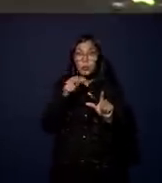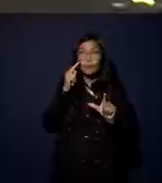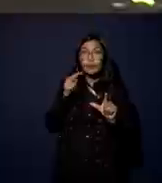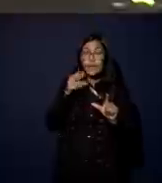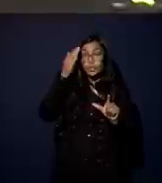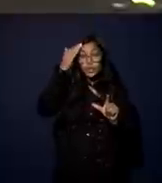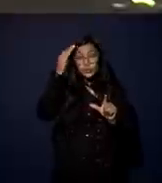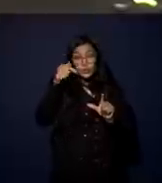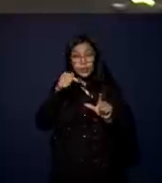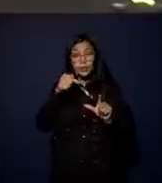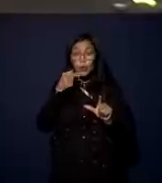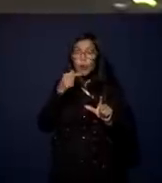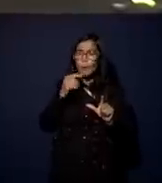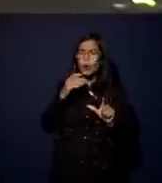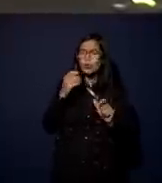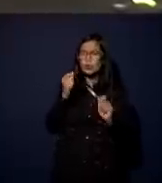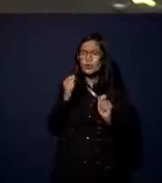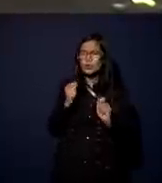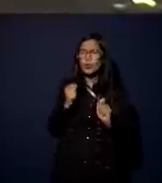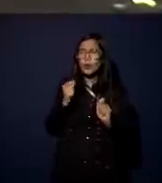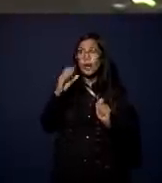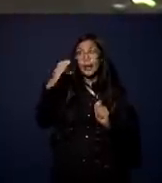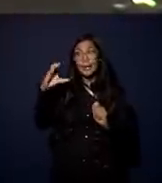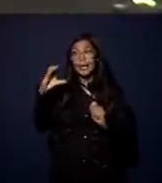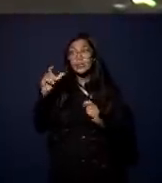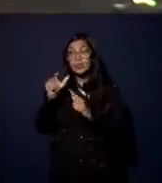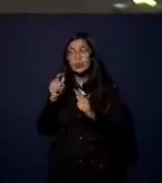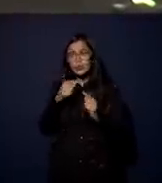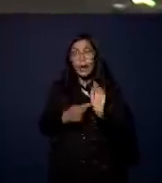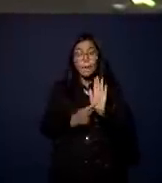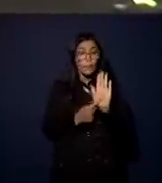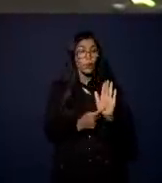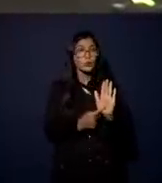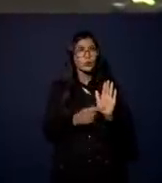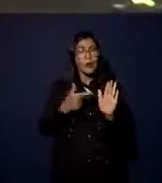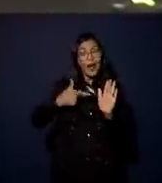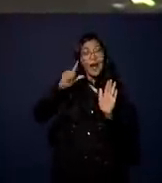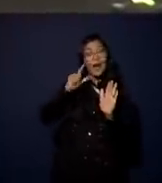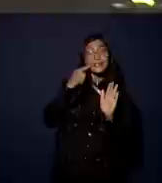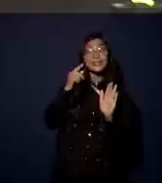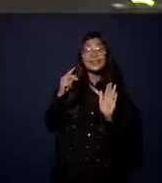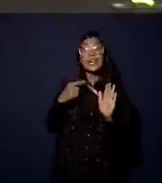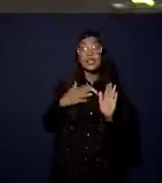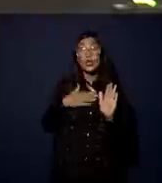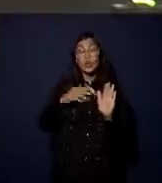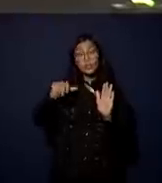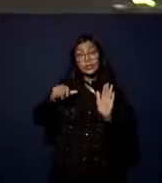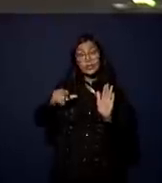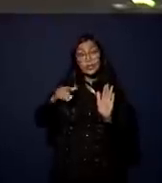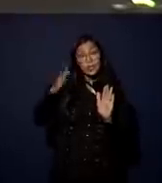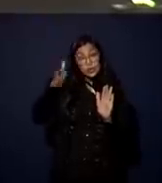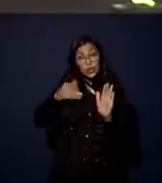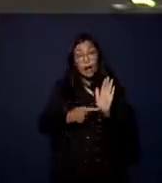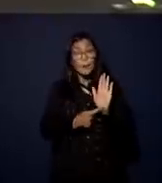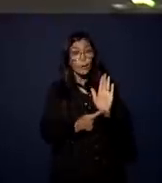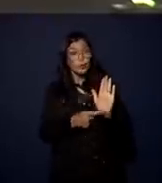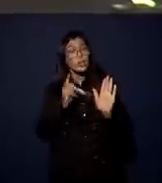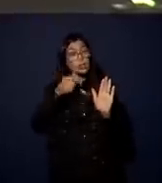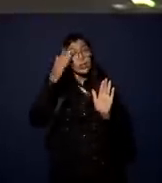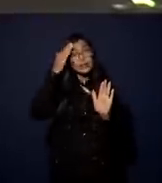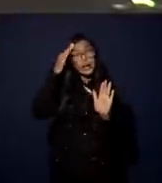entendeu que eu posso dar crédito para ele eu já ofereço Então antes dele chegar no check-out Ele já sabe que ele pode comprar no crédito